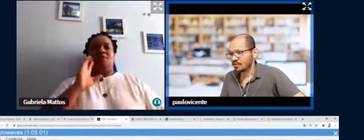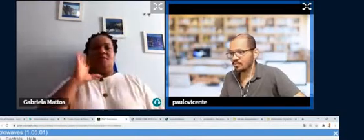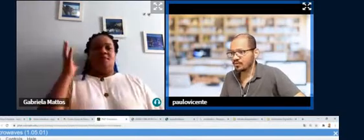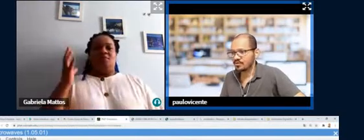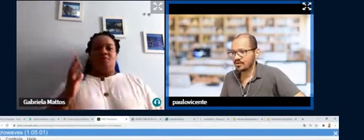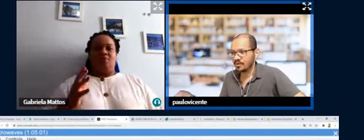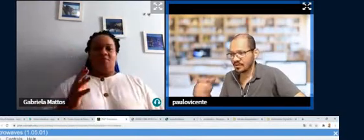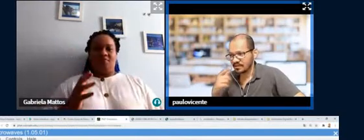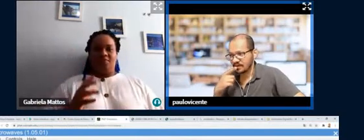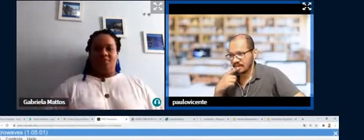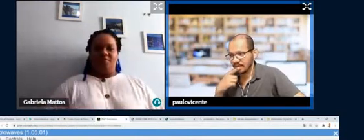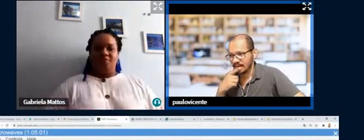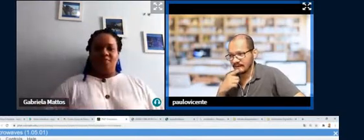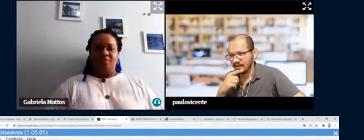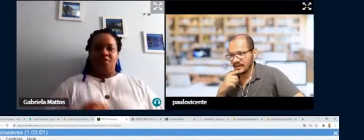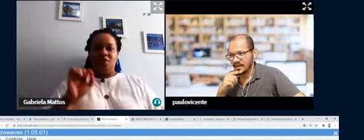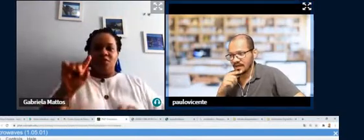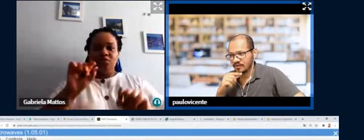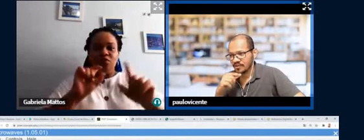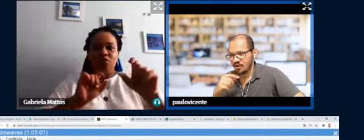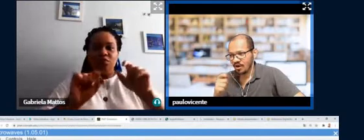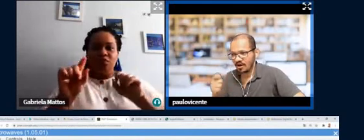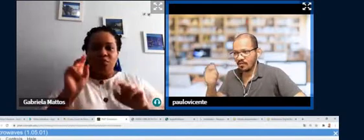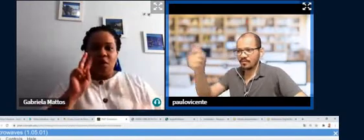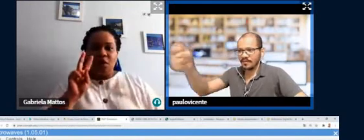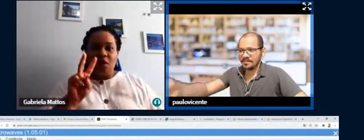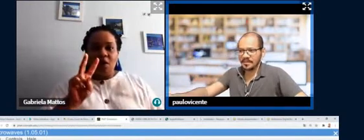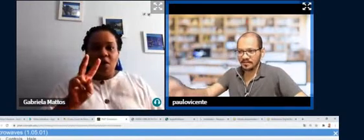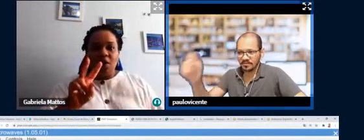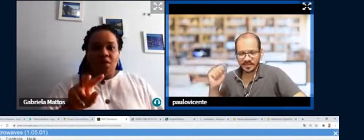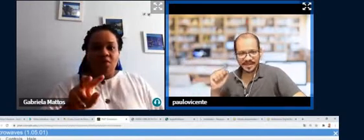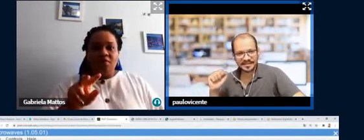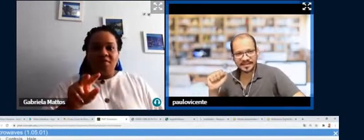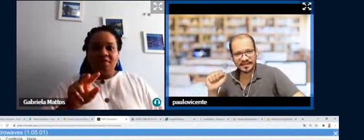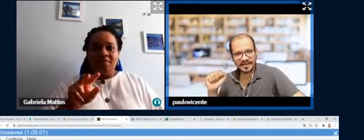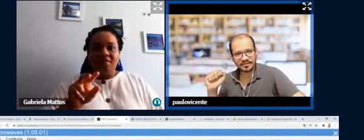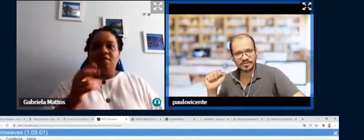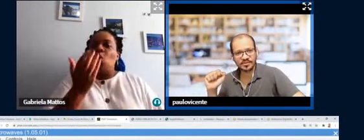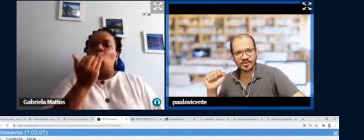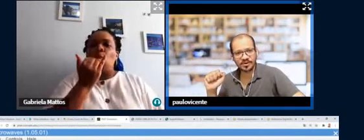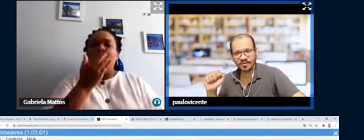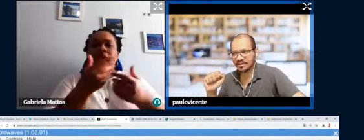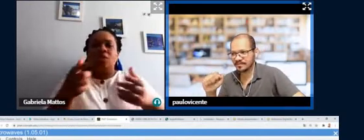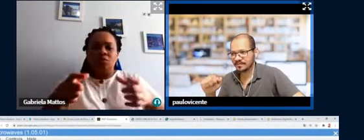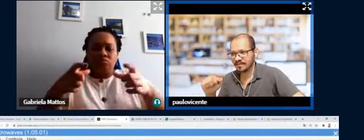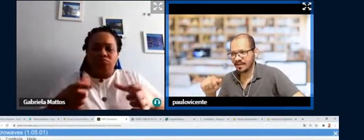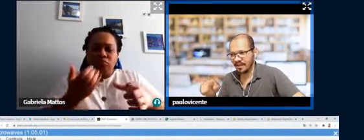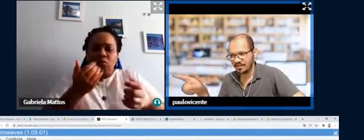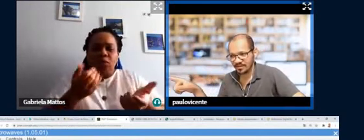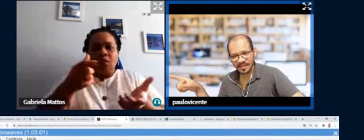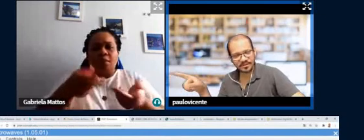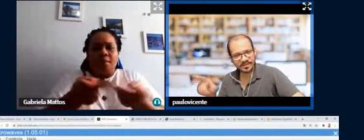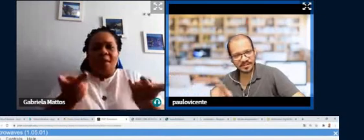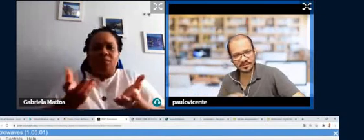Vou soltar um pulso de micro-ondas aqui, ó. Quando você coloca um alimento para esquentar no seu micro-ondas, é